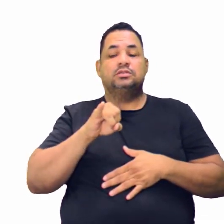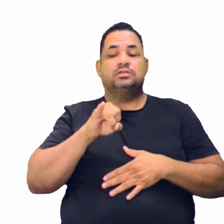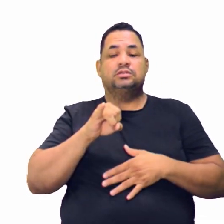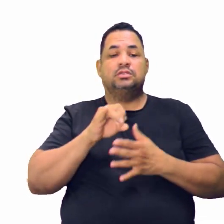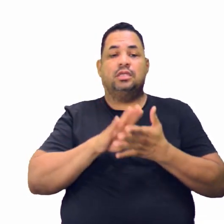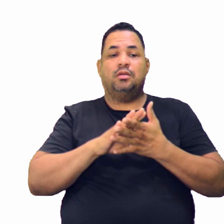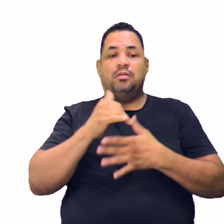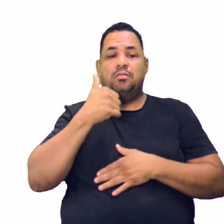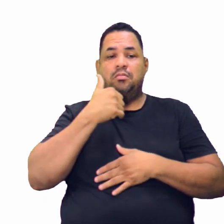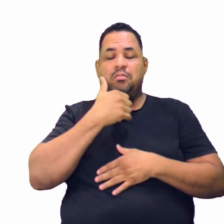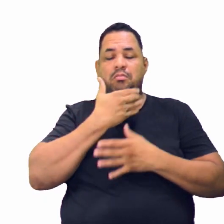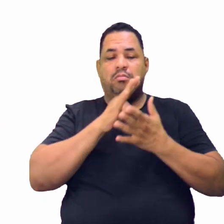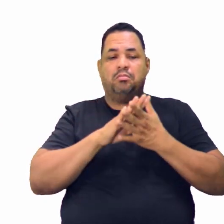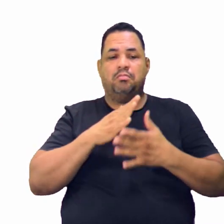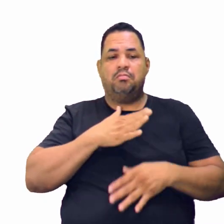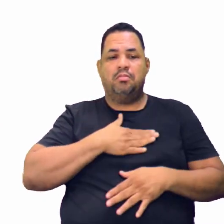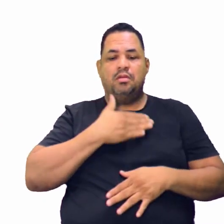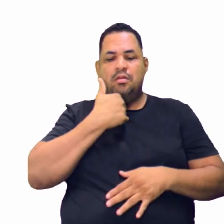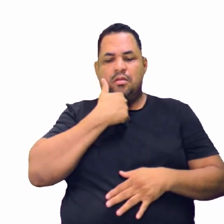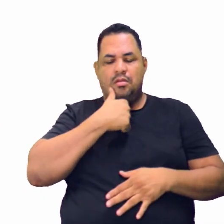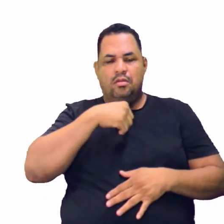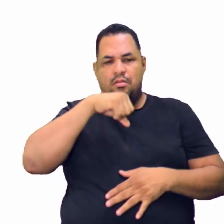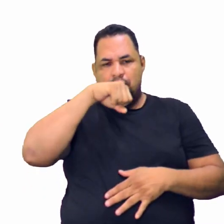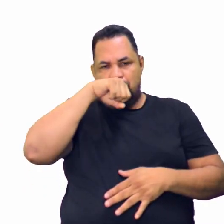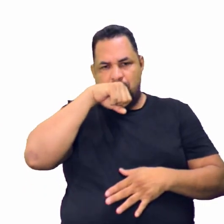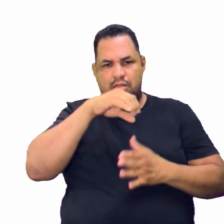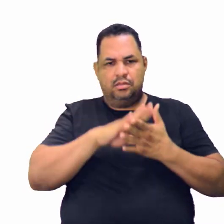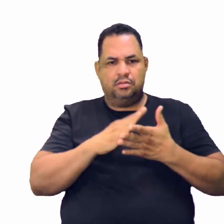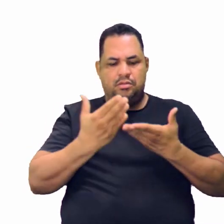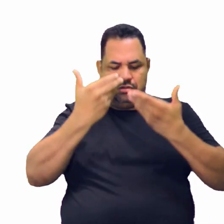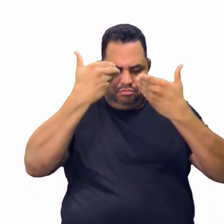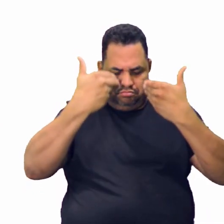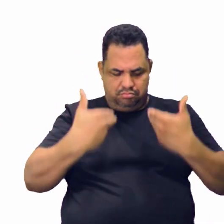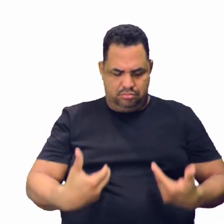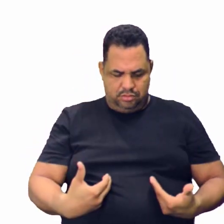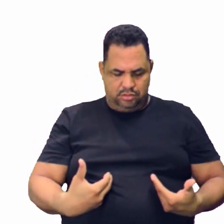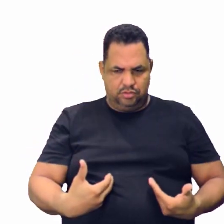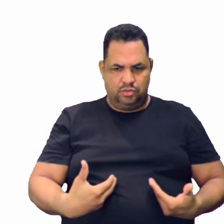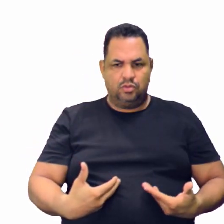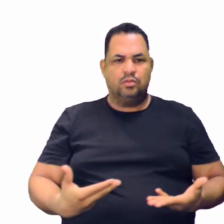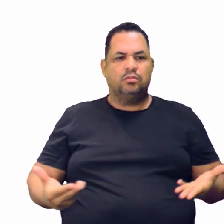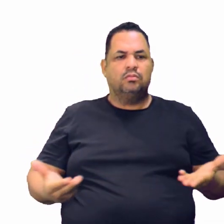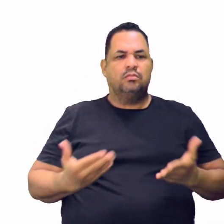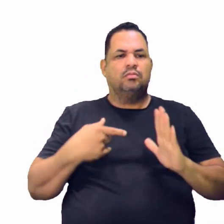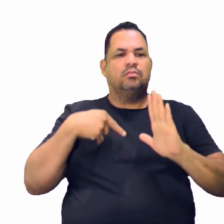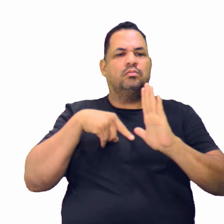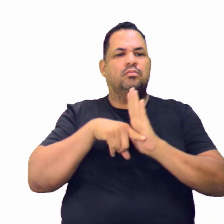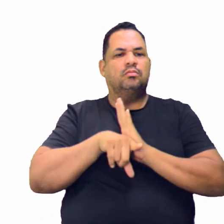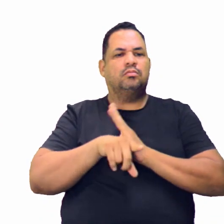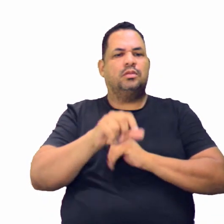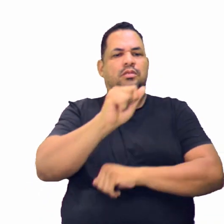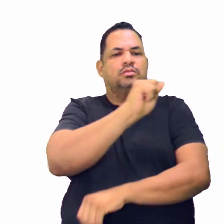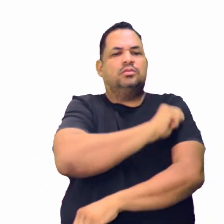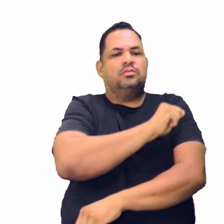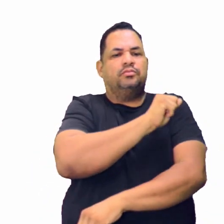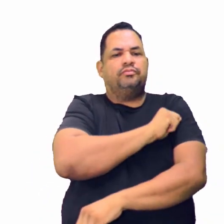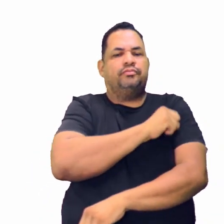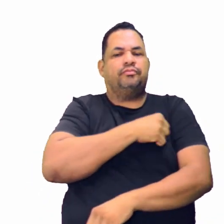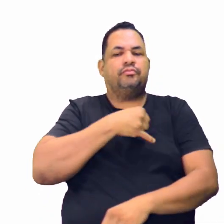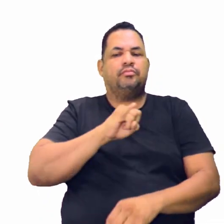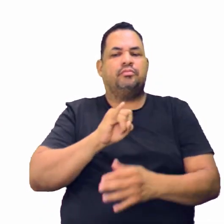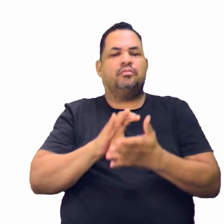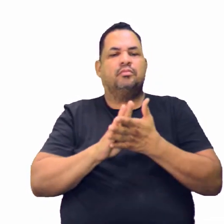fossem meus pais, não seria quem eu sou. Ó, perguntei aos alunos se